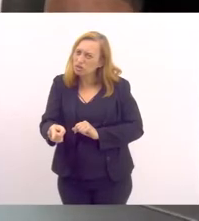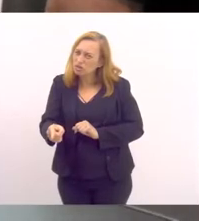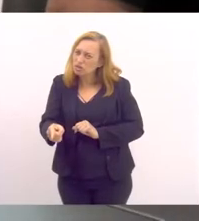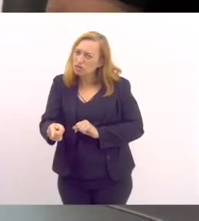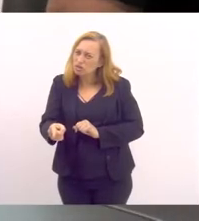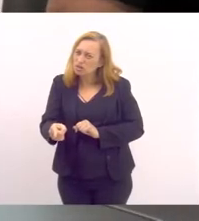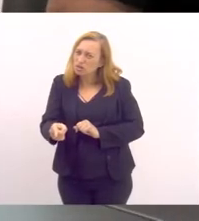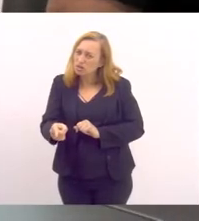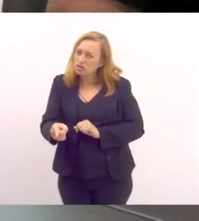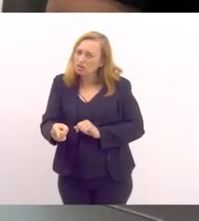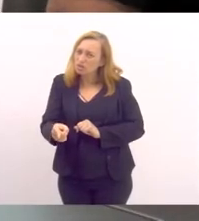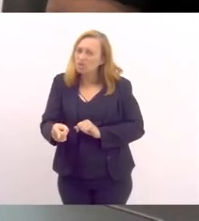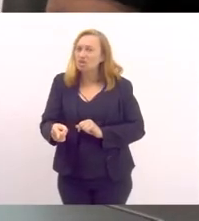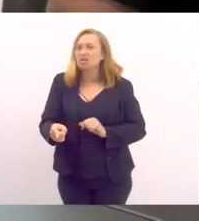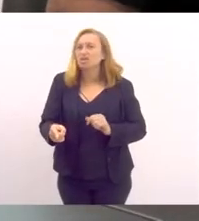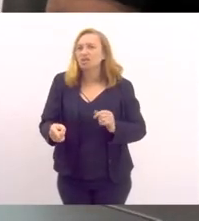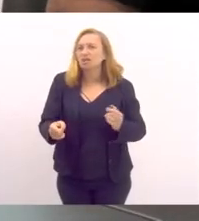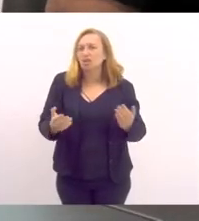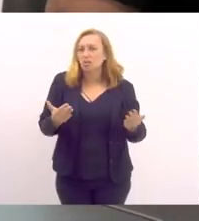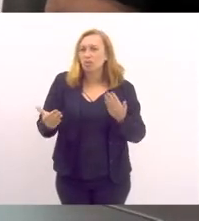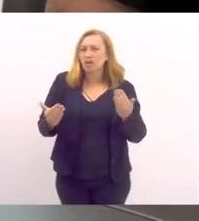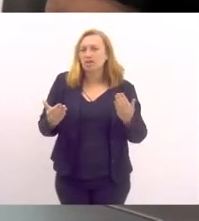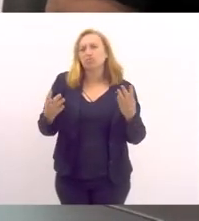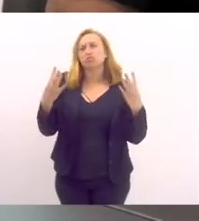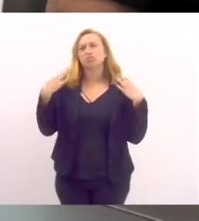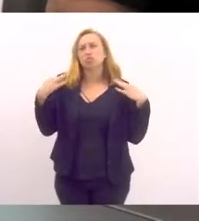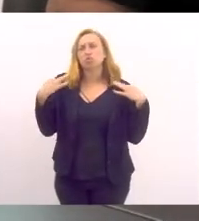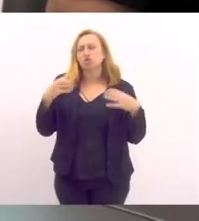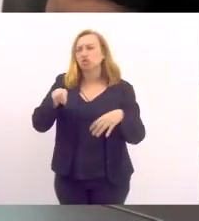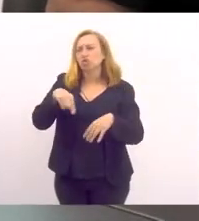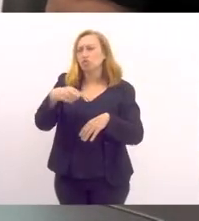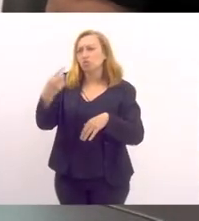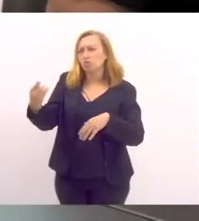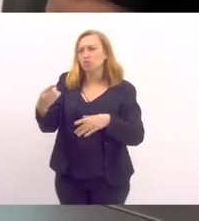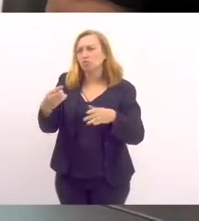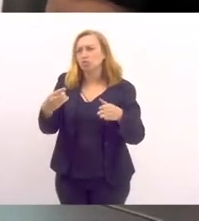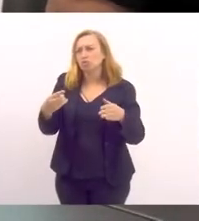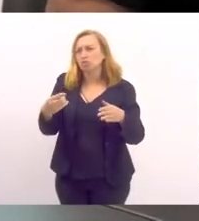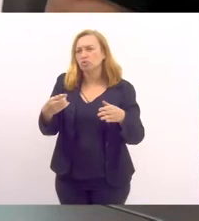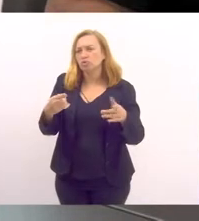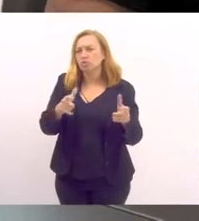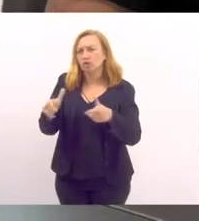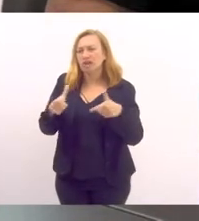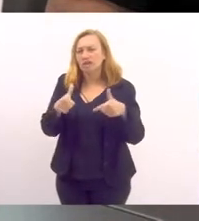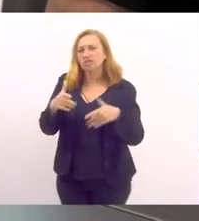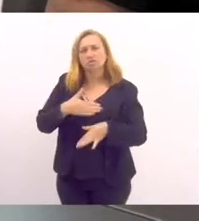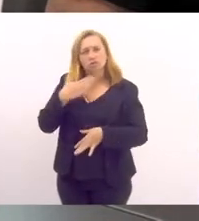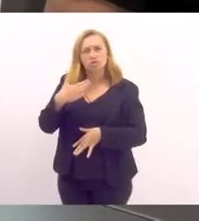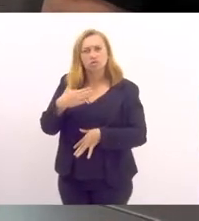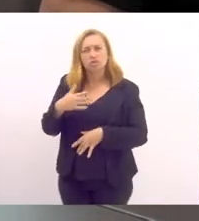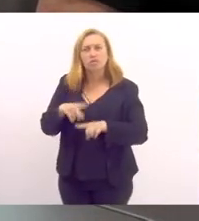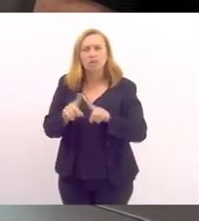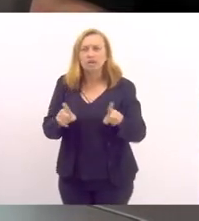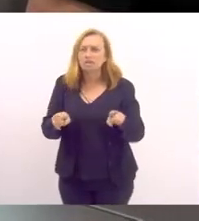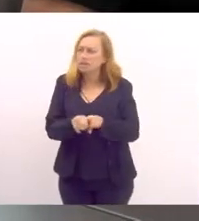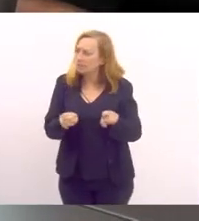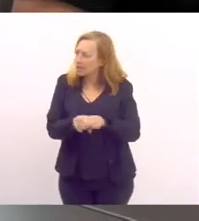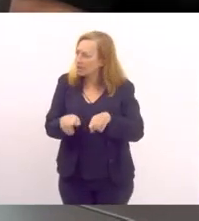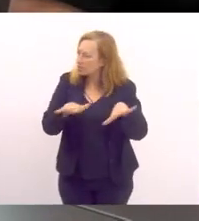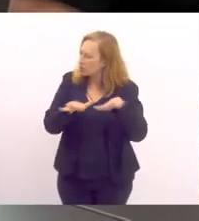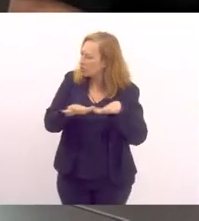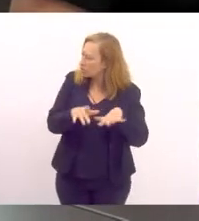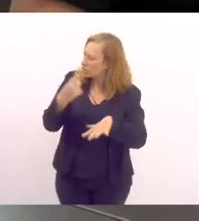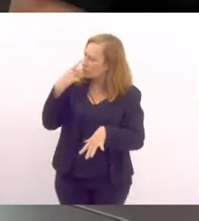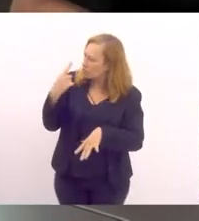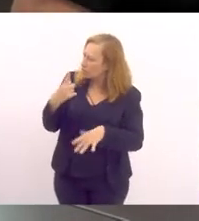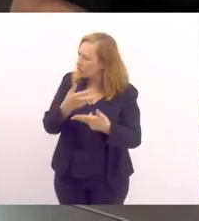é assustador. Mas eu vou também falar um pouco, assim, graças a Deus que estamos assim se mobilizando, estou vendo aqui